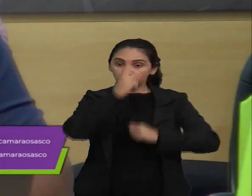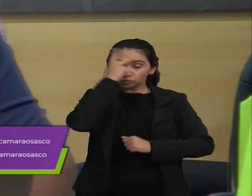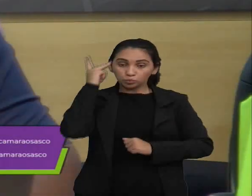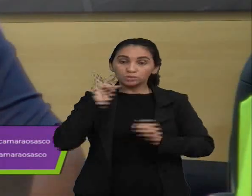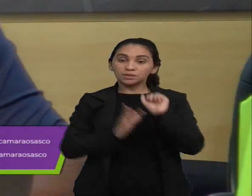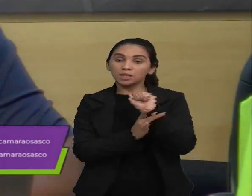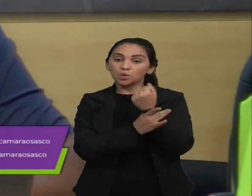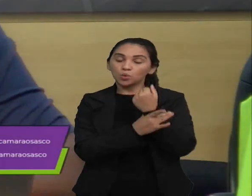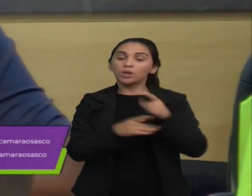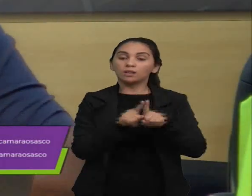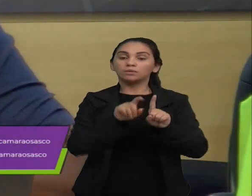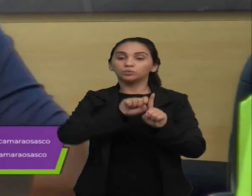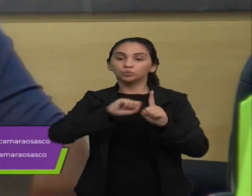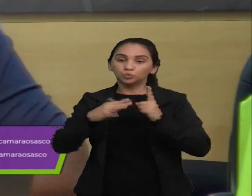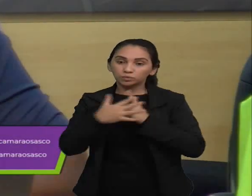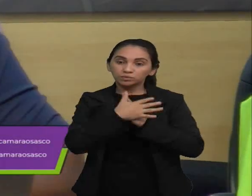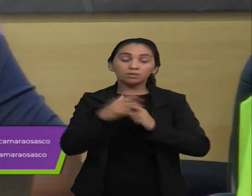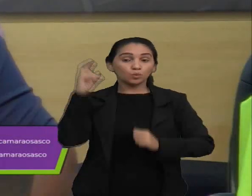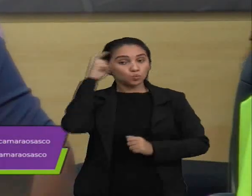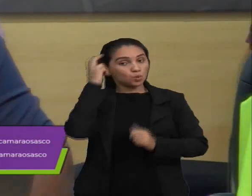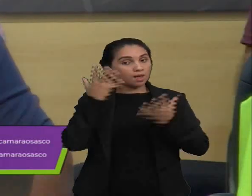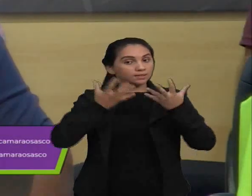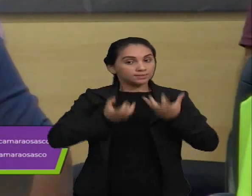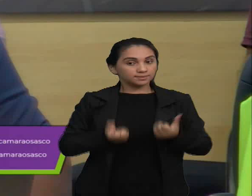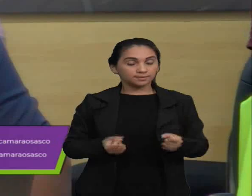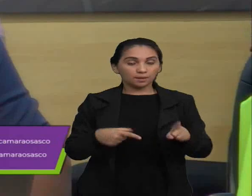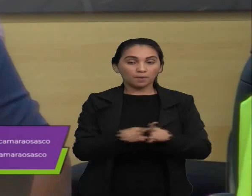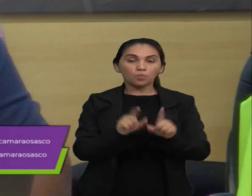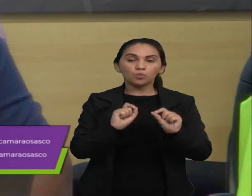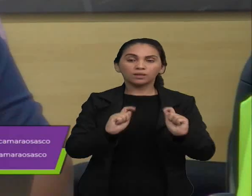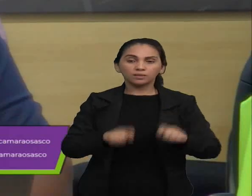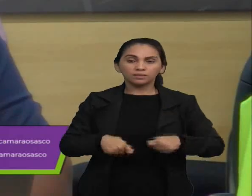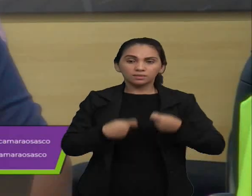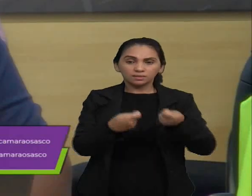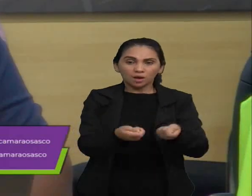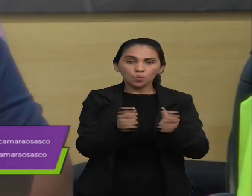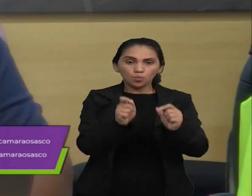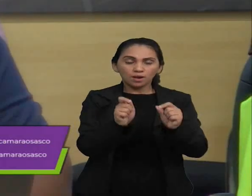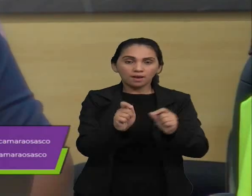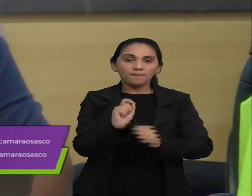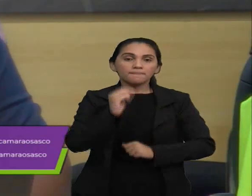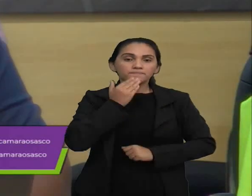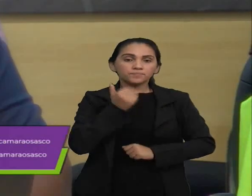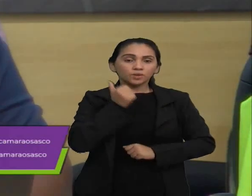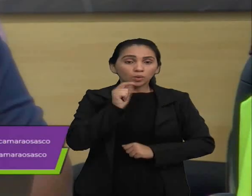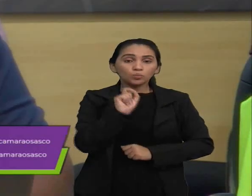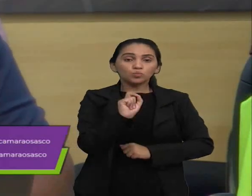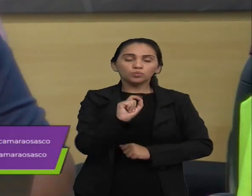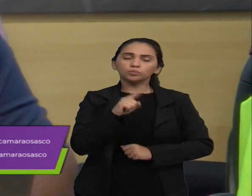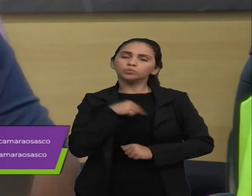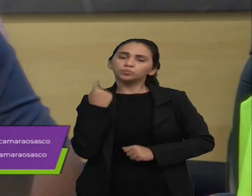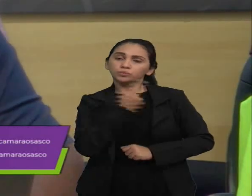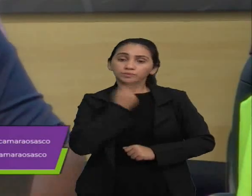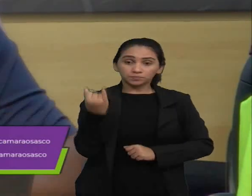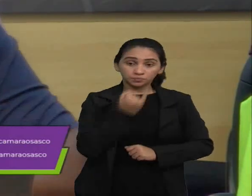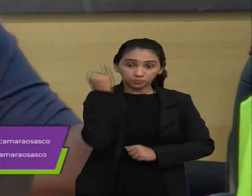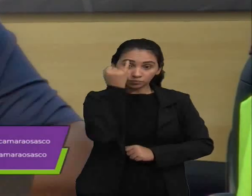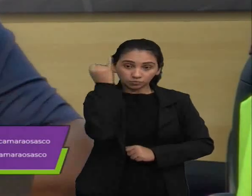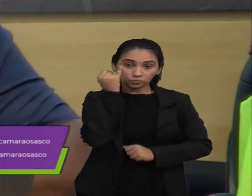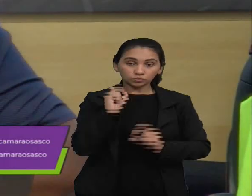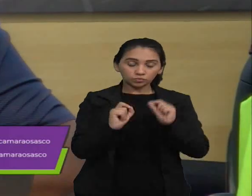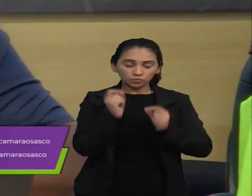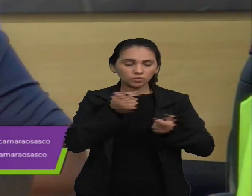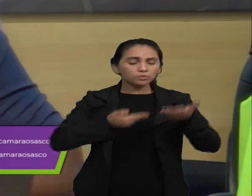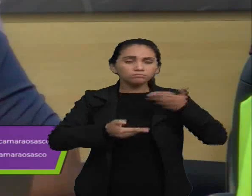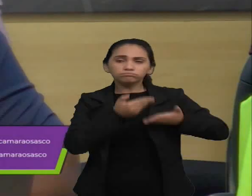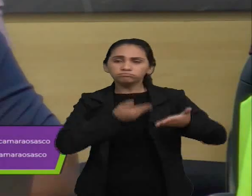segura, social, culturalmente aceitável. Promovendo privacidade e dignidade também é fundamental trazer à